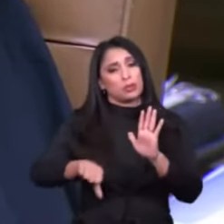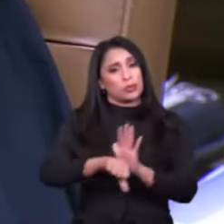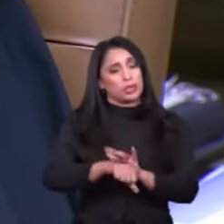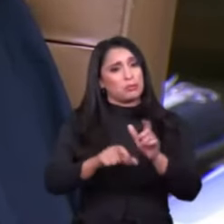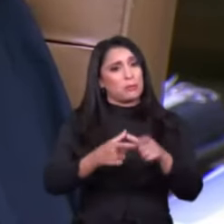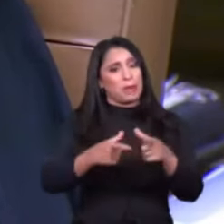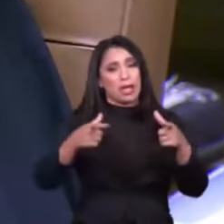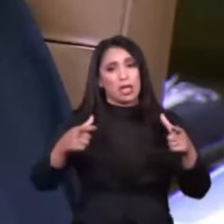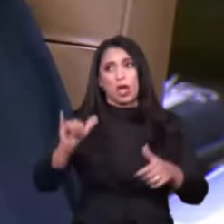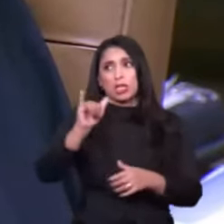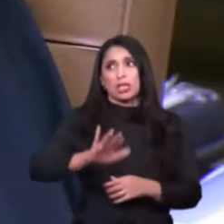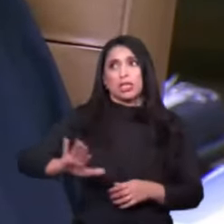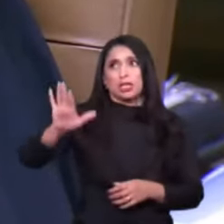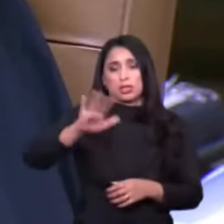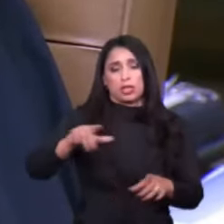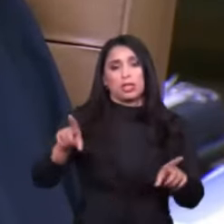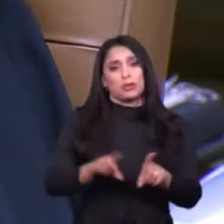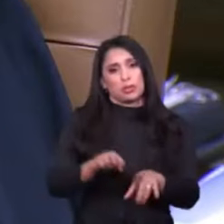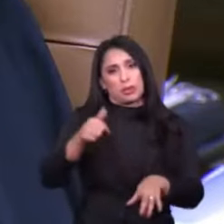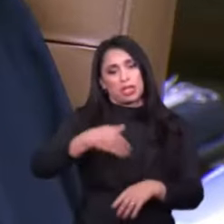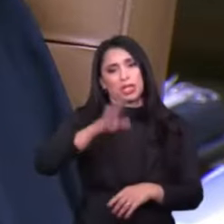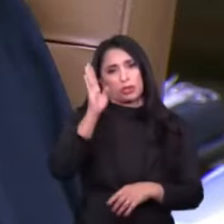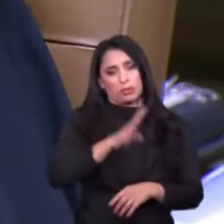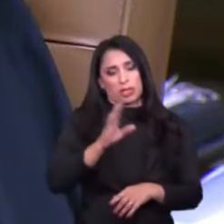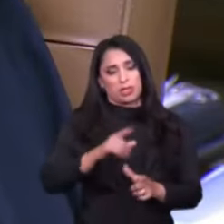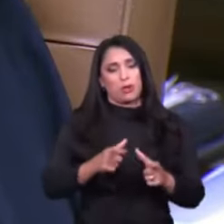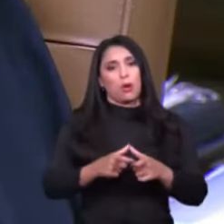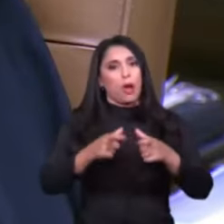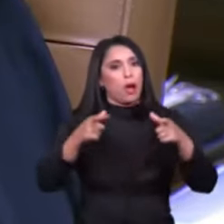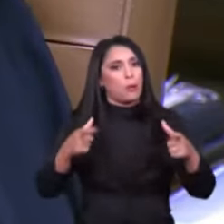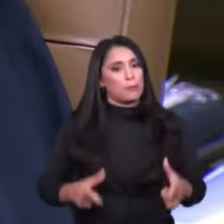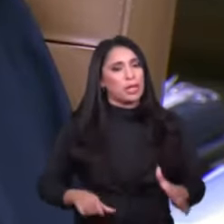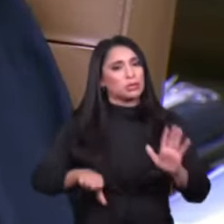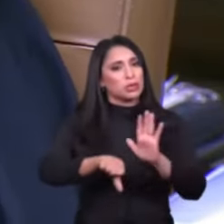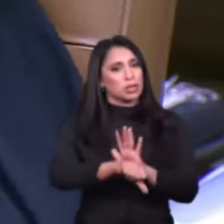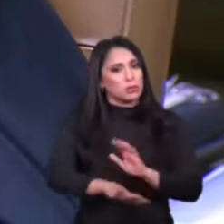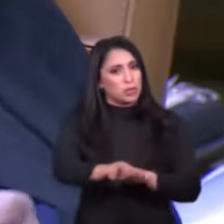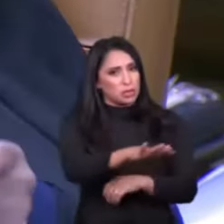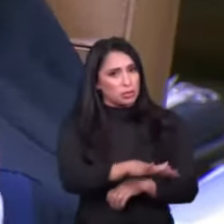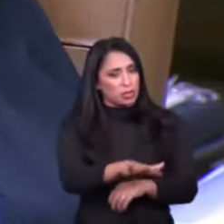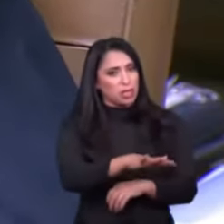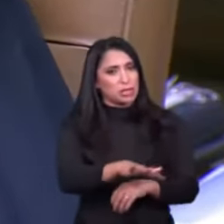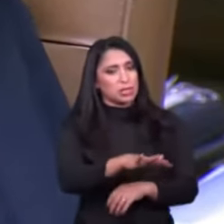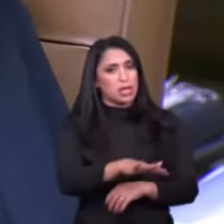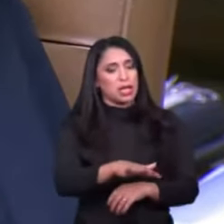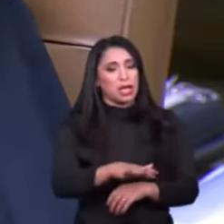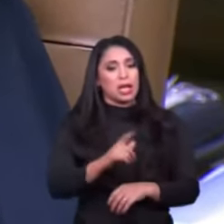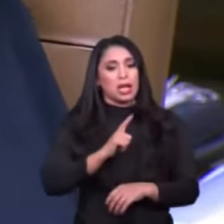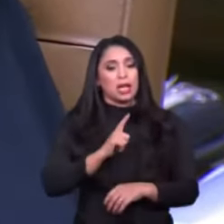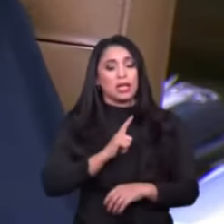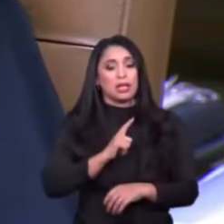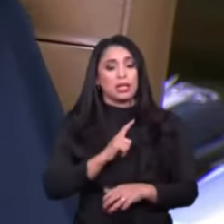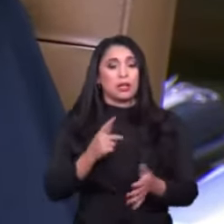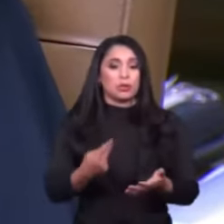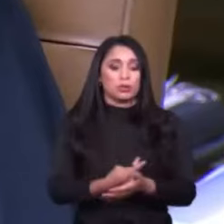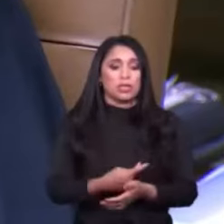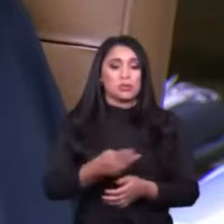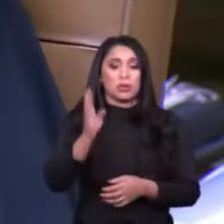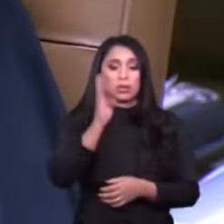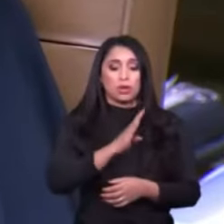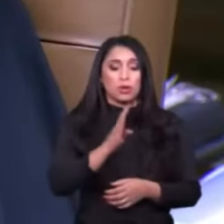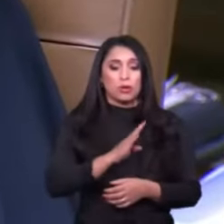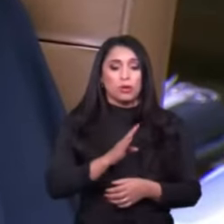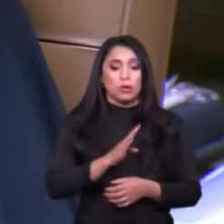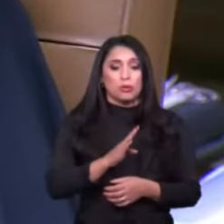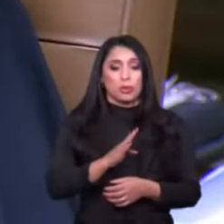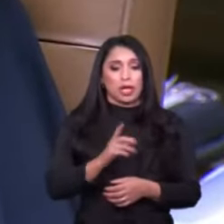plano internacional e no Brasil. Entre as causas do aumento da criminalidade nesse campo está, inclusive, o fato de o Brasil ter passado de país corredor